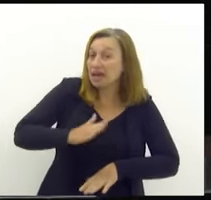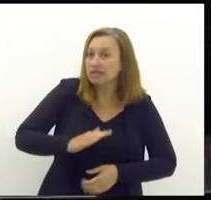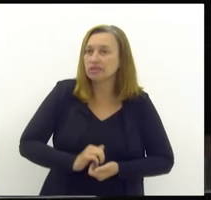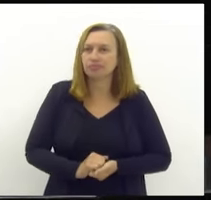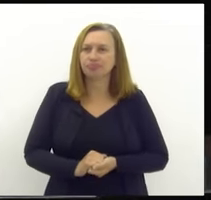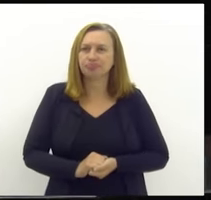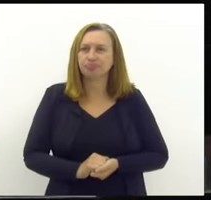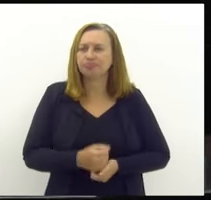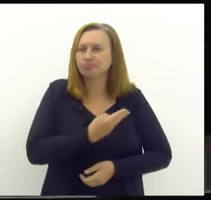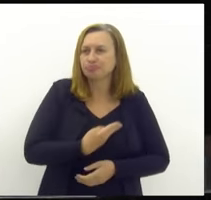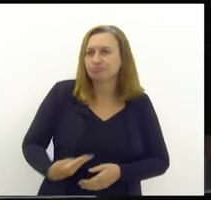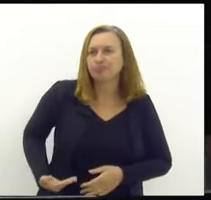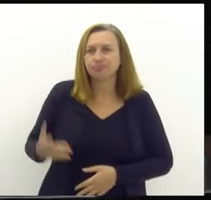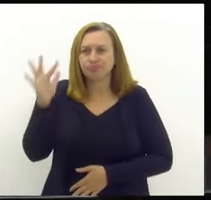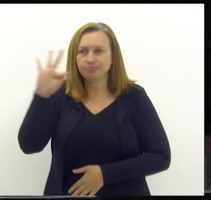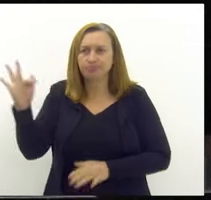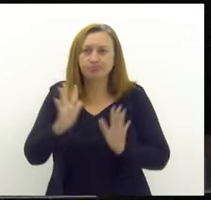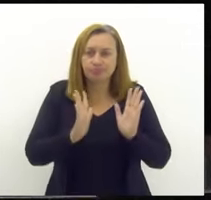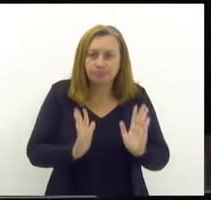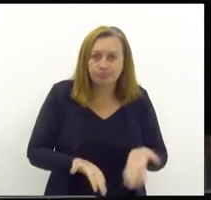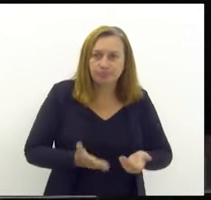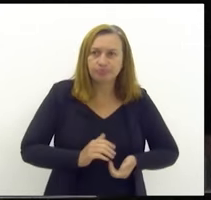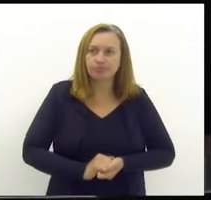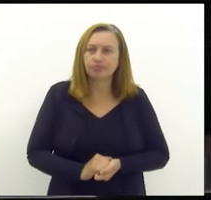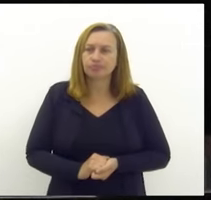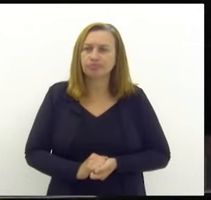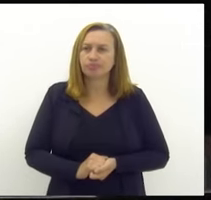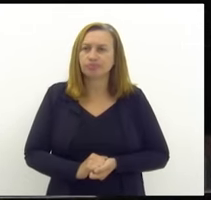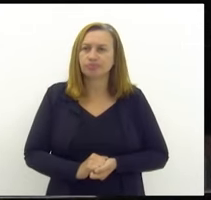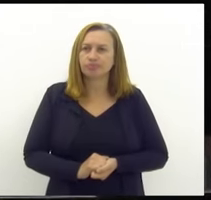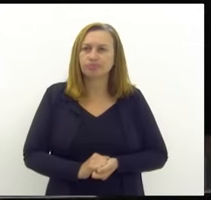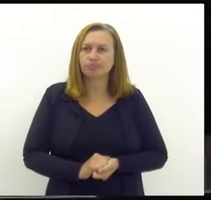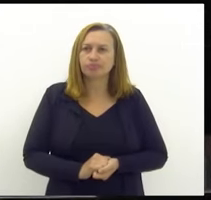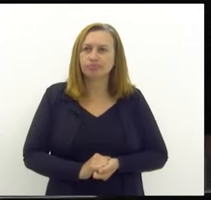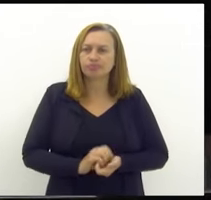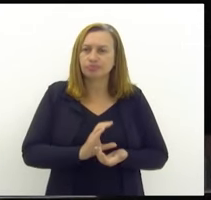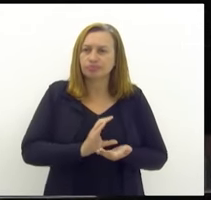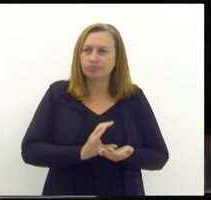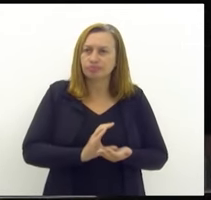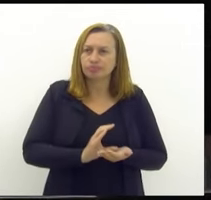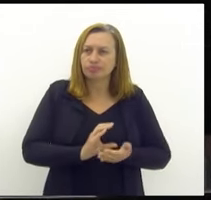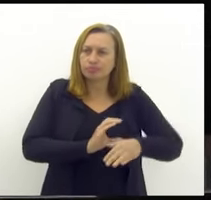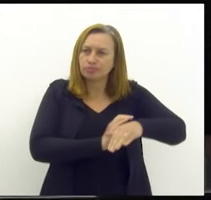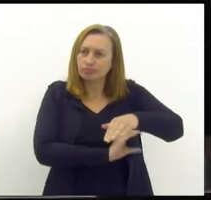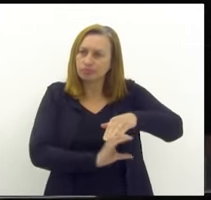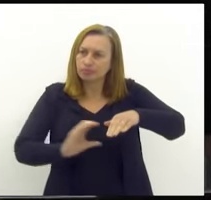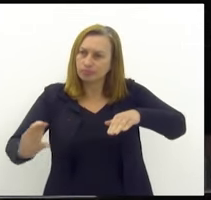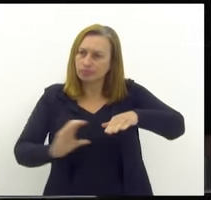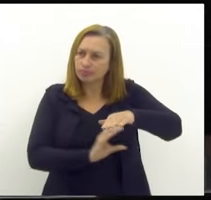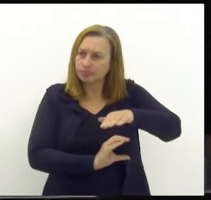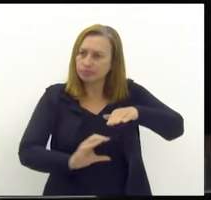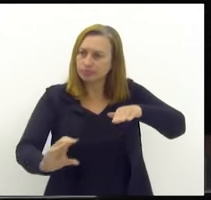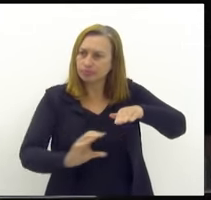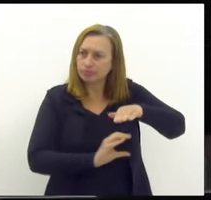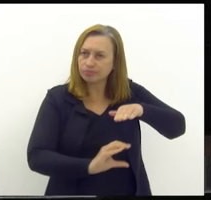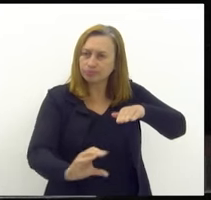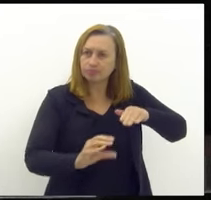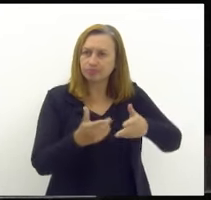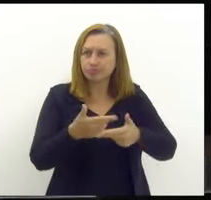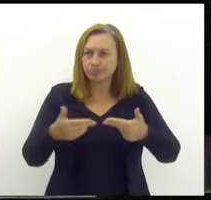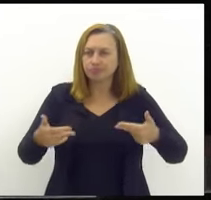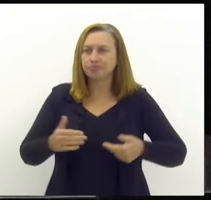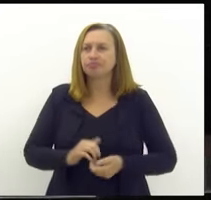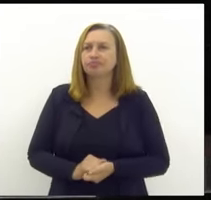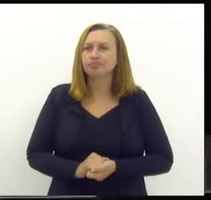porque o governo federal hoje está aportando recurso e muitos Fundos tá sendo assim